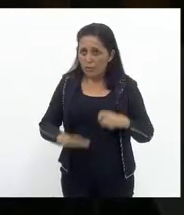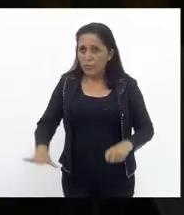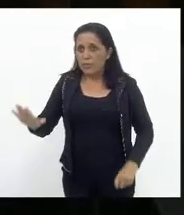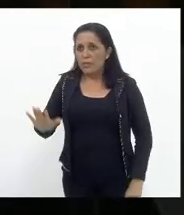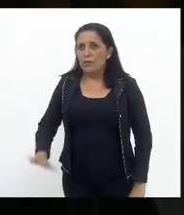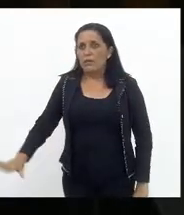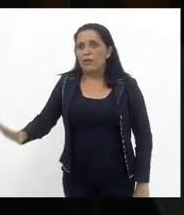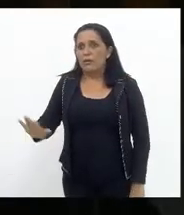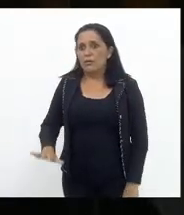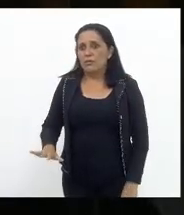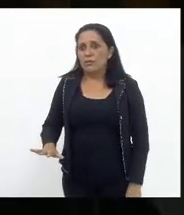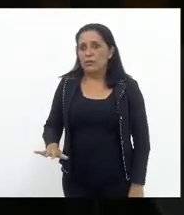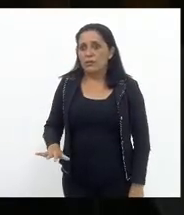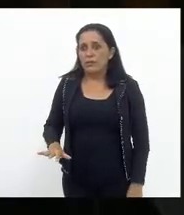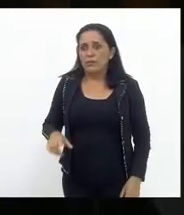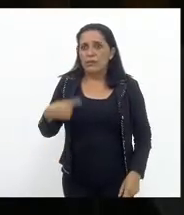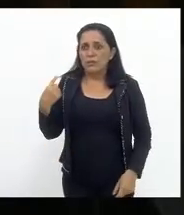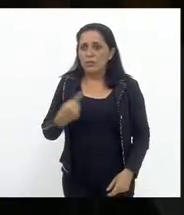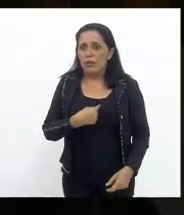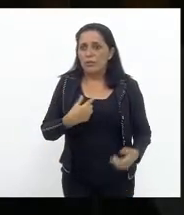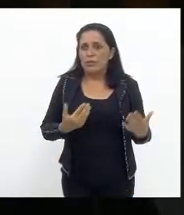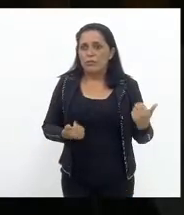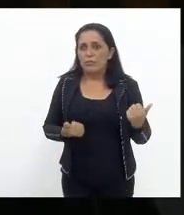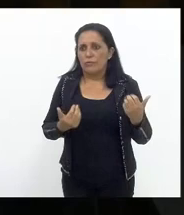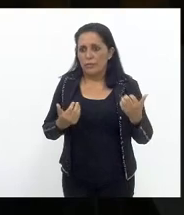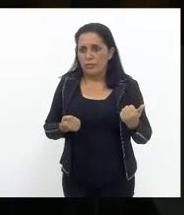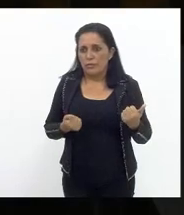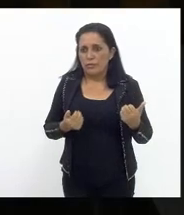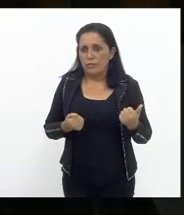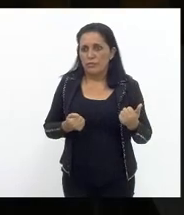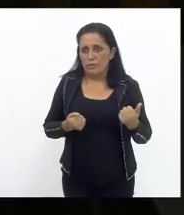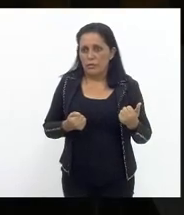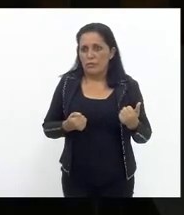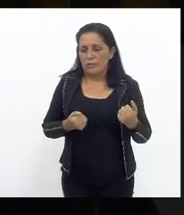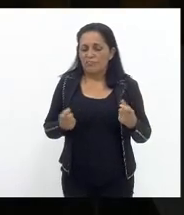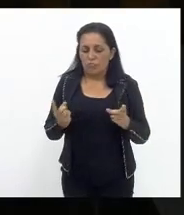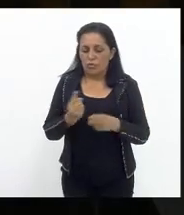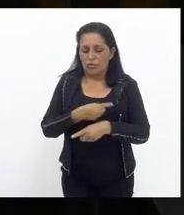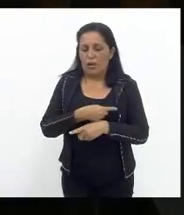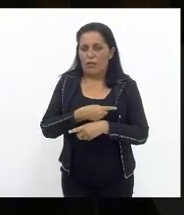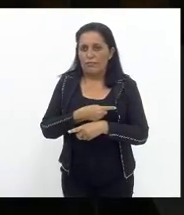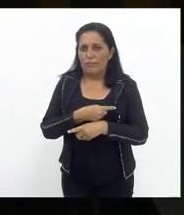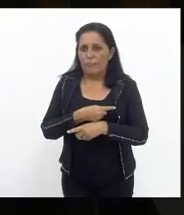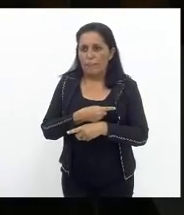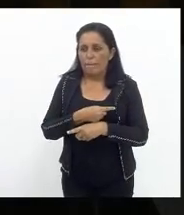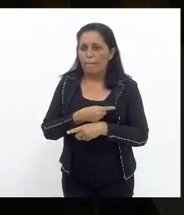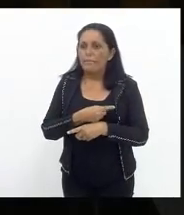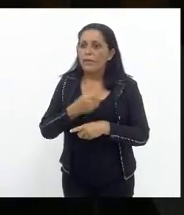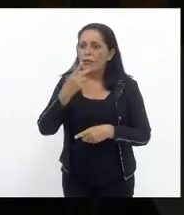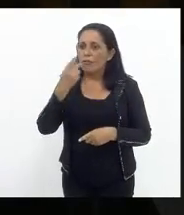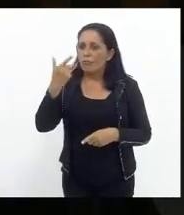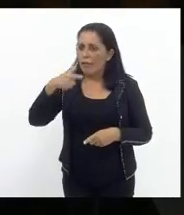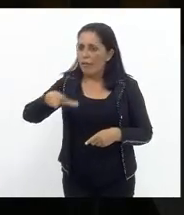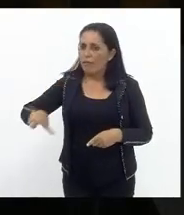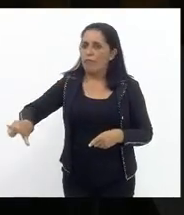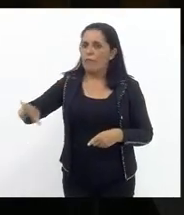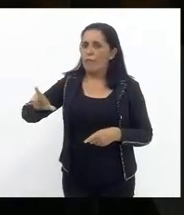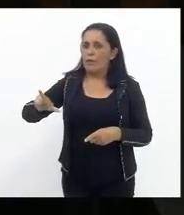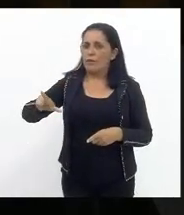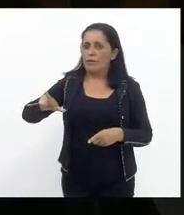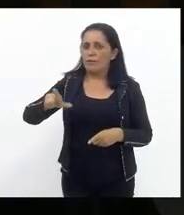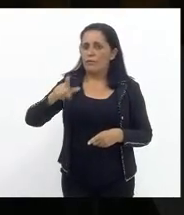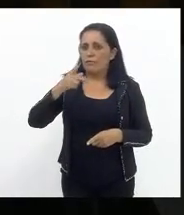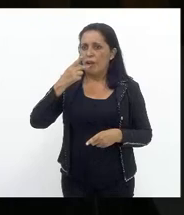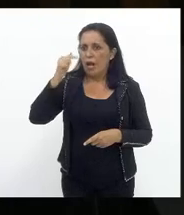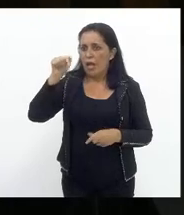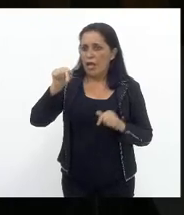crianças, com a nossa juventude, ele ia fazer o contrário. E eu vou falar mais uma vez o que eu falei